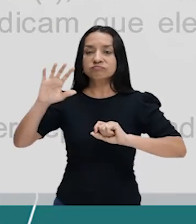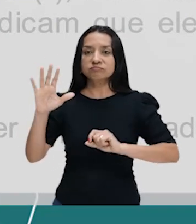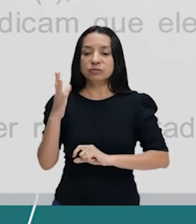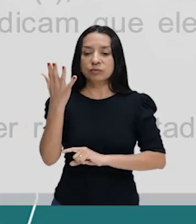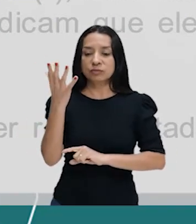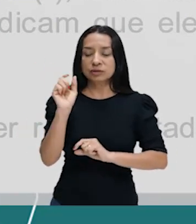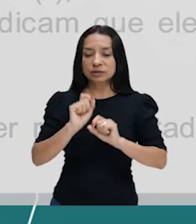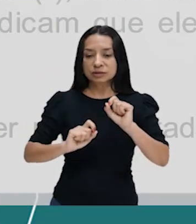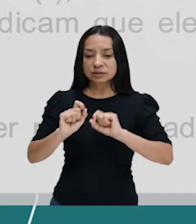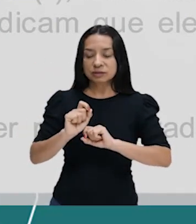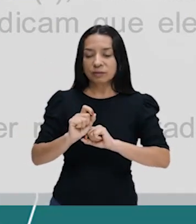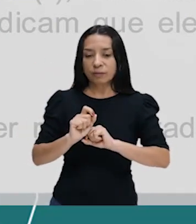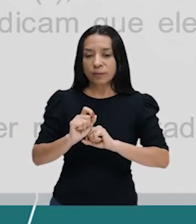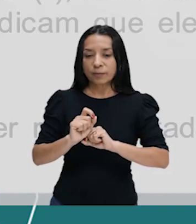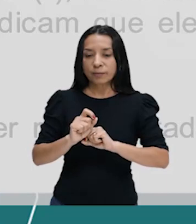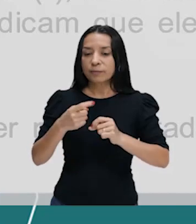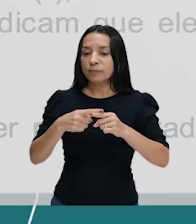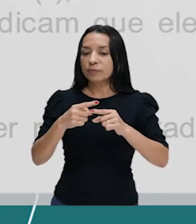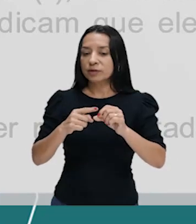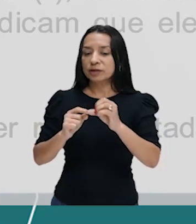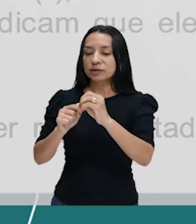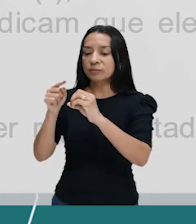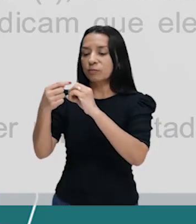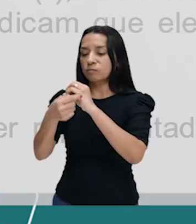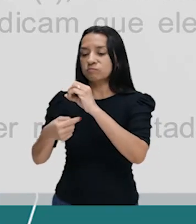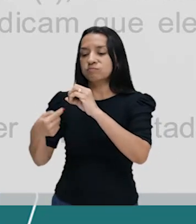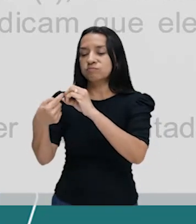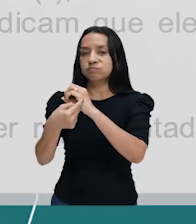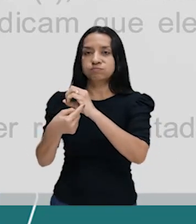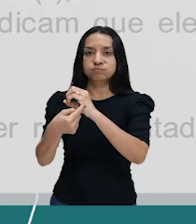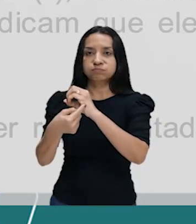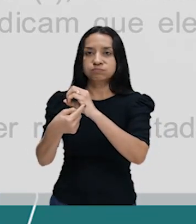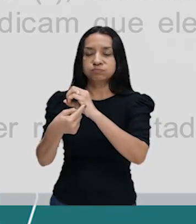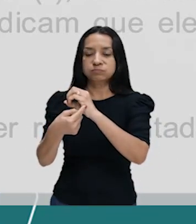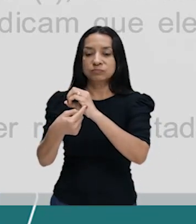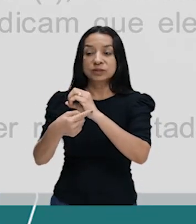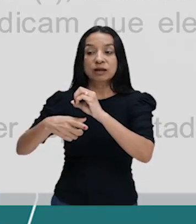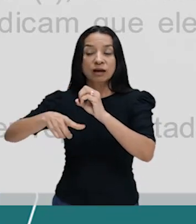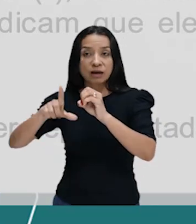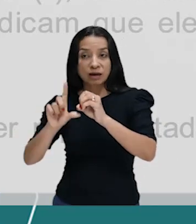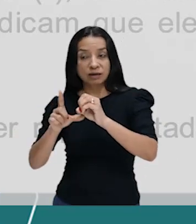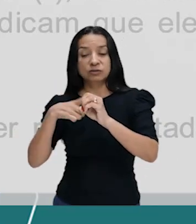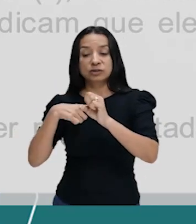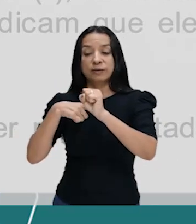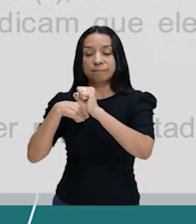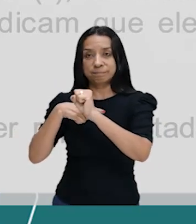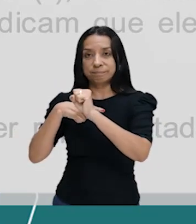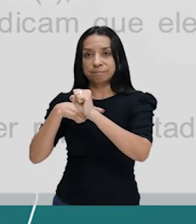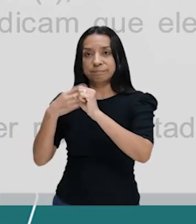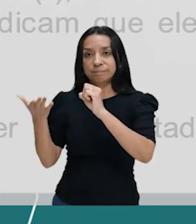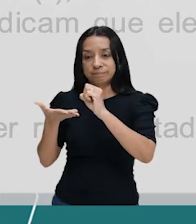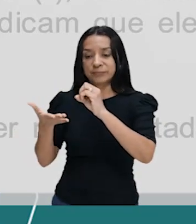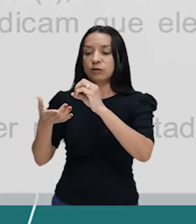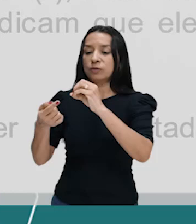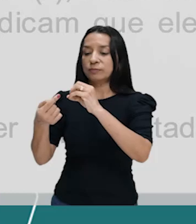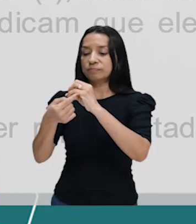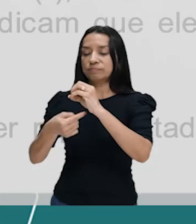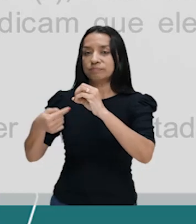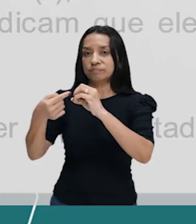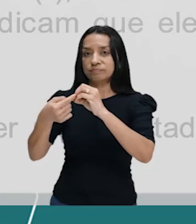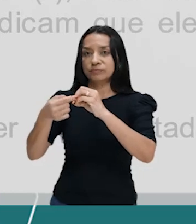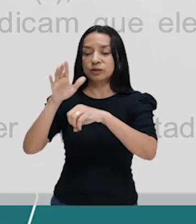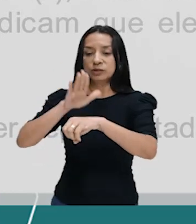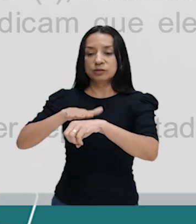aqui, por conta dessa bolinha não pintada, né, nós chamamos agora, usando linguagem